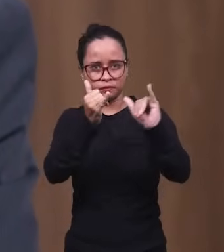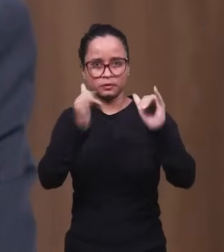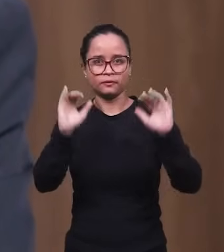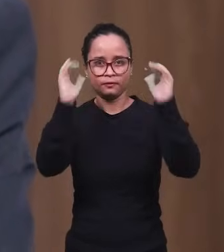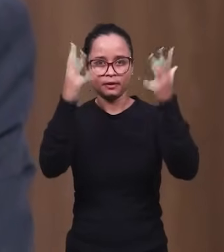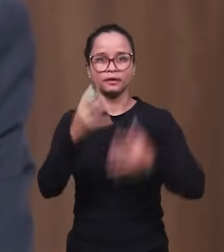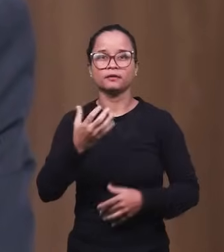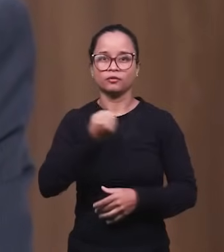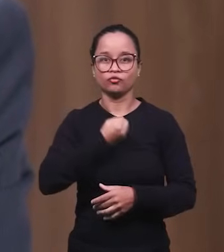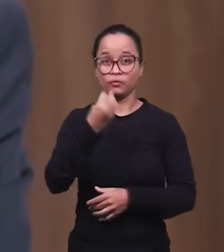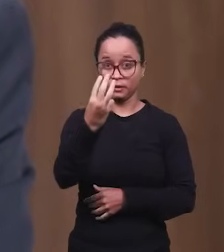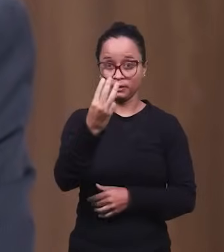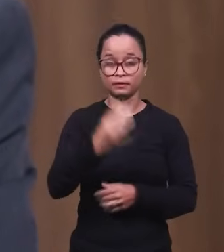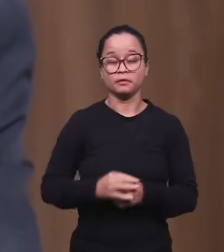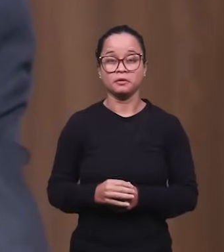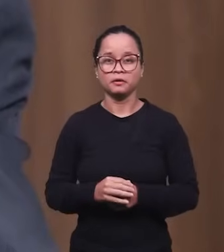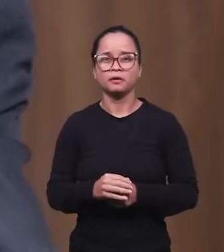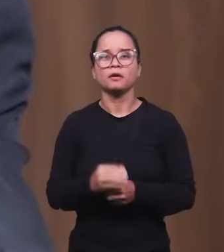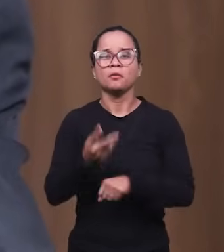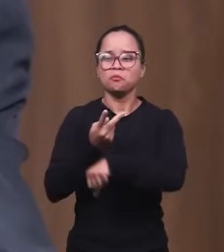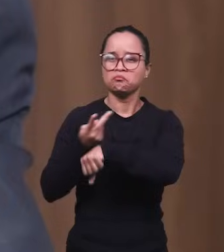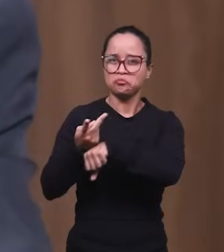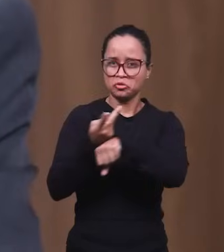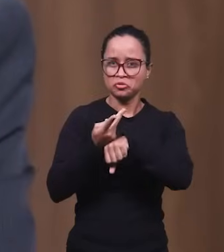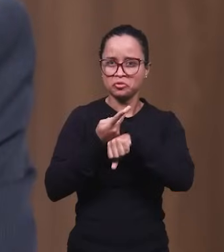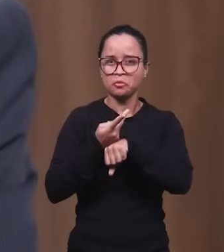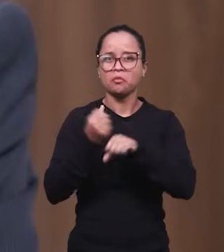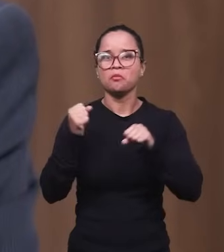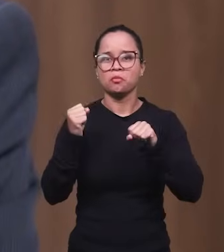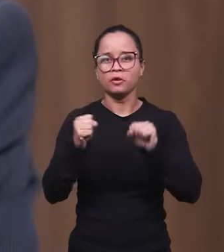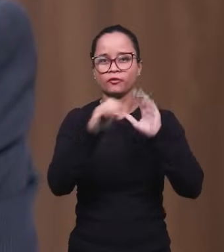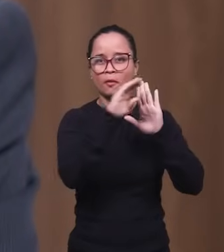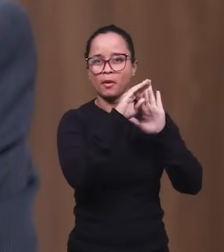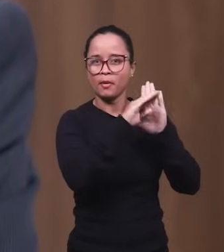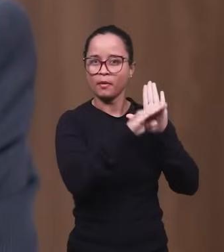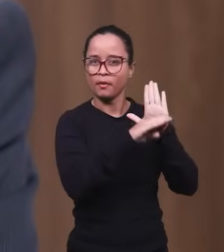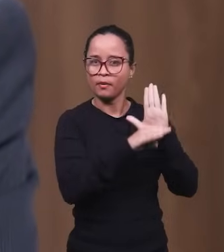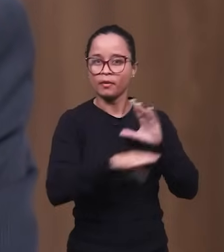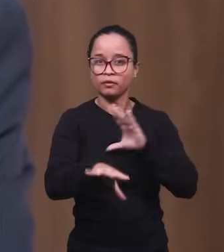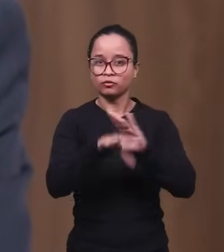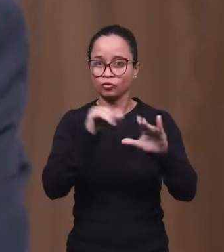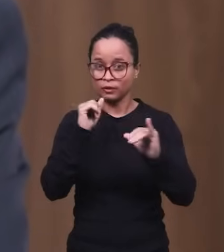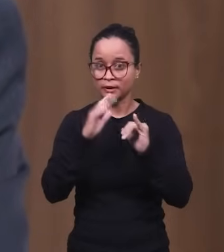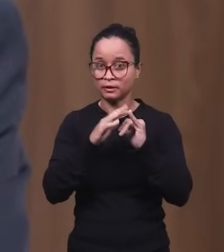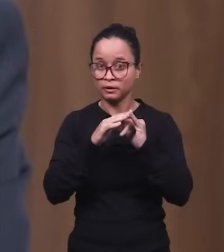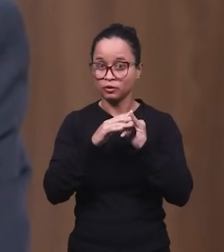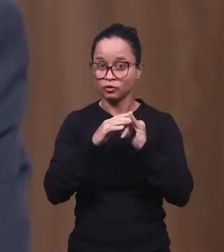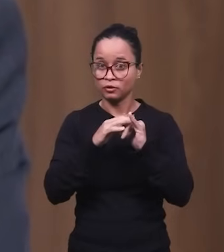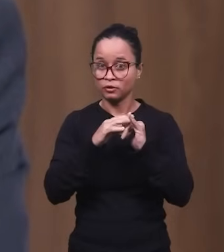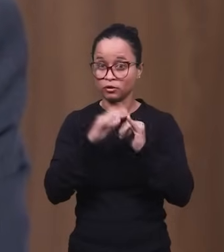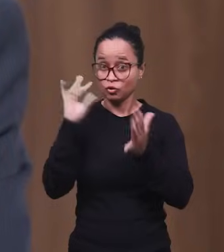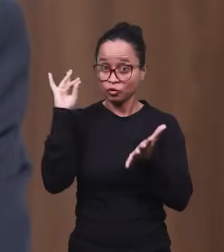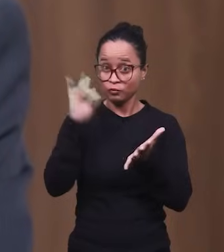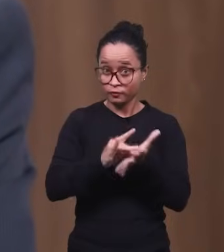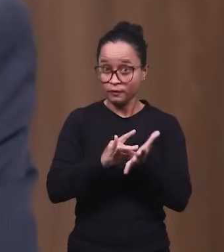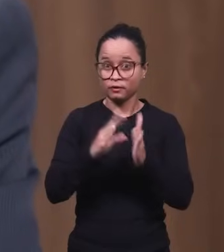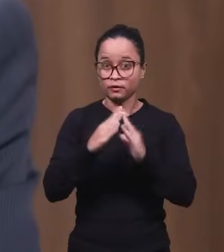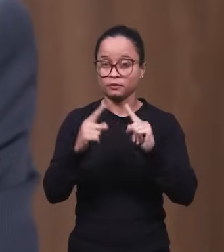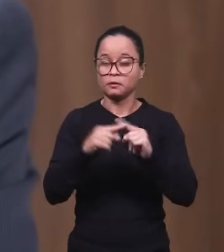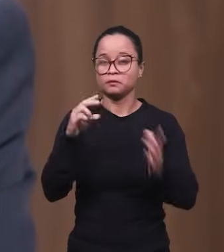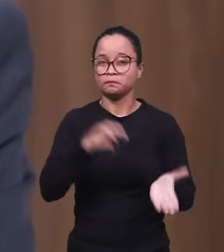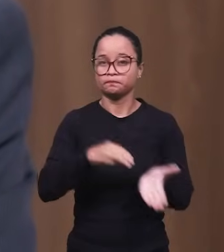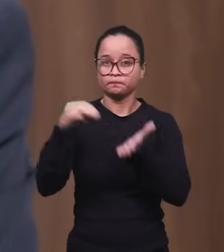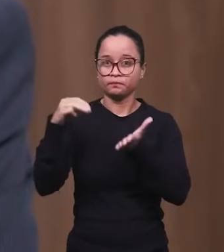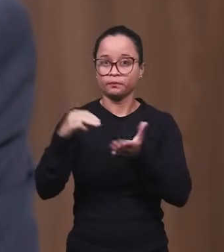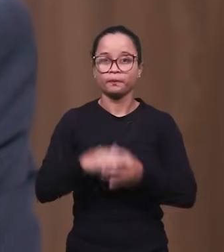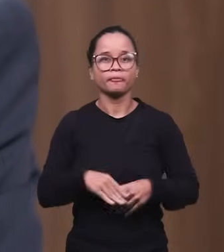e Festas 3, que você possa procurar na playlist que está presente no canal oficial da Igreja Cristã Maranata no